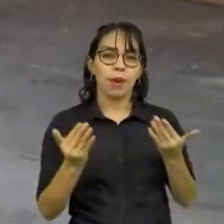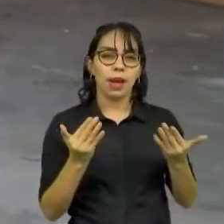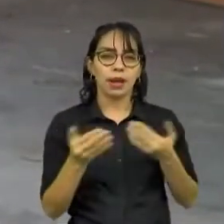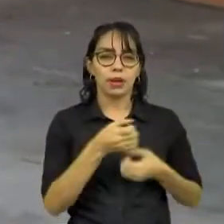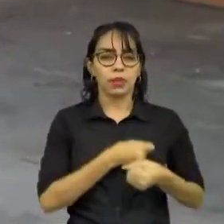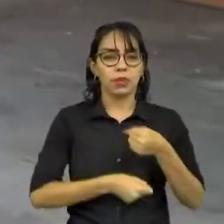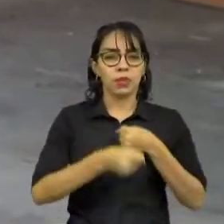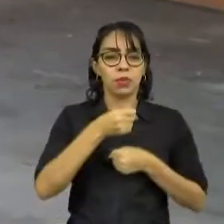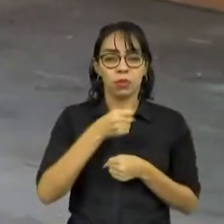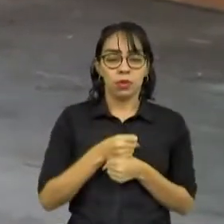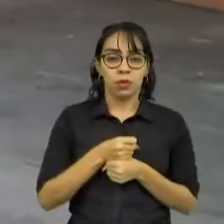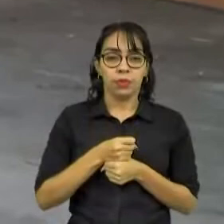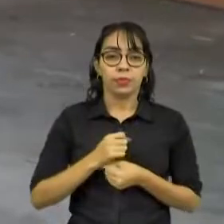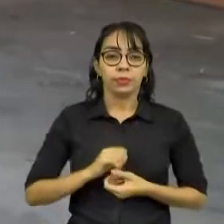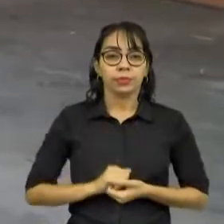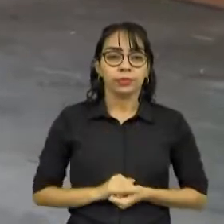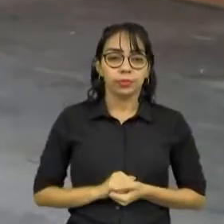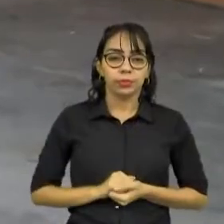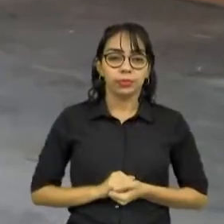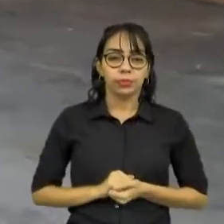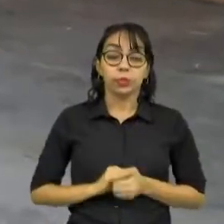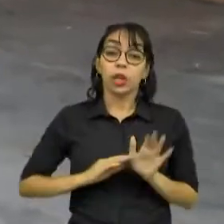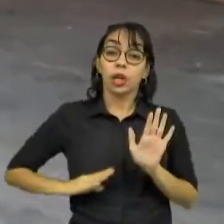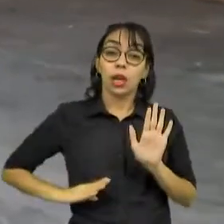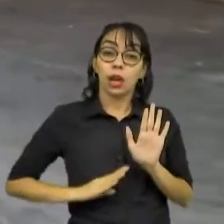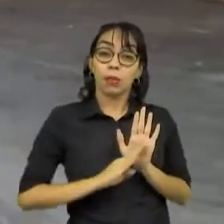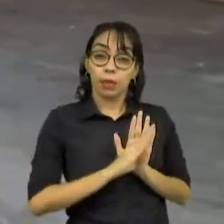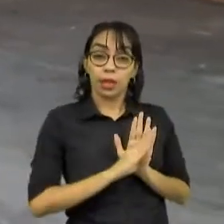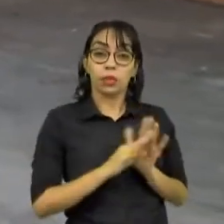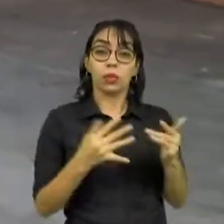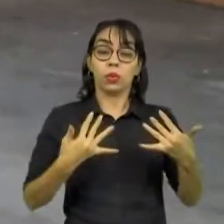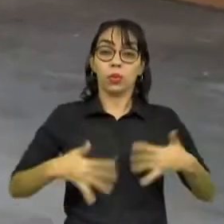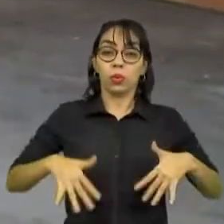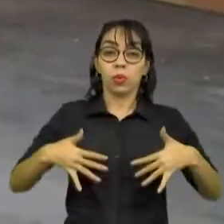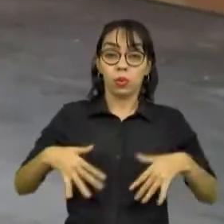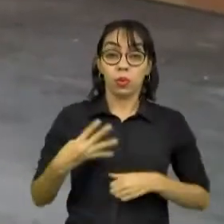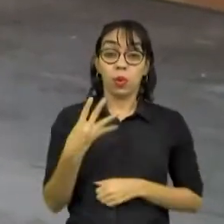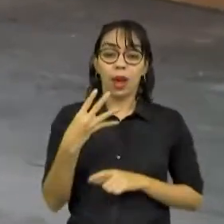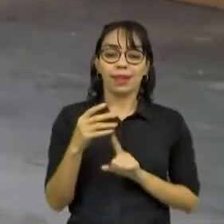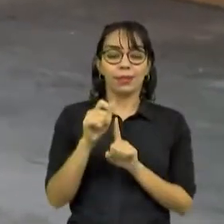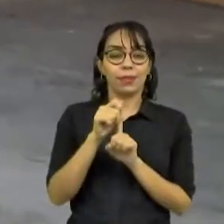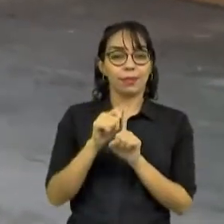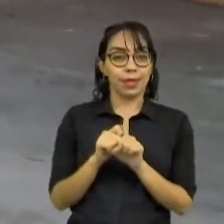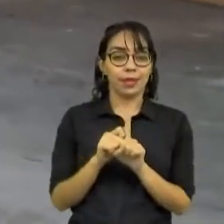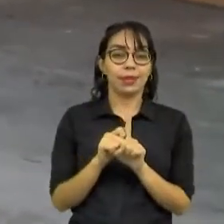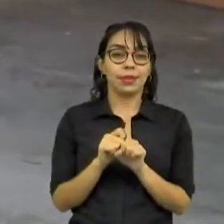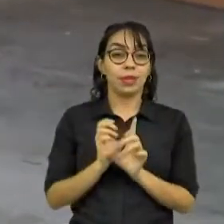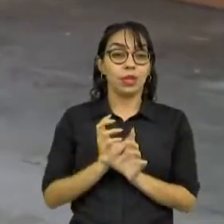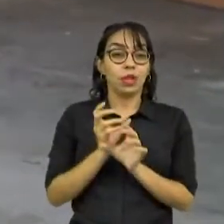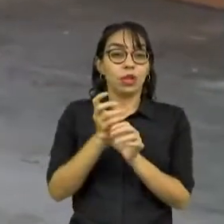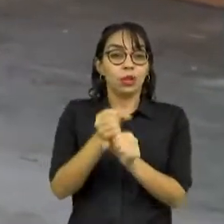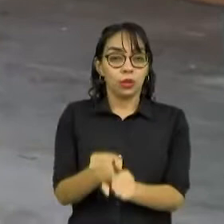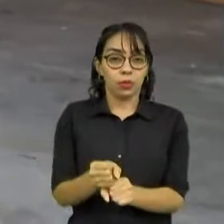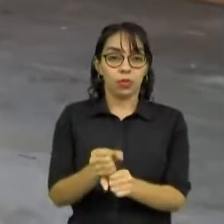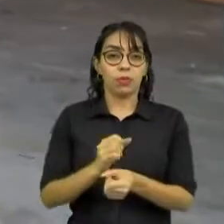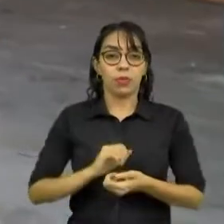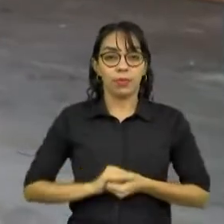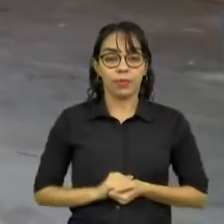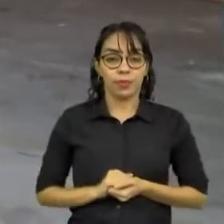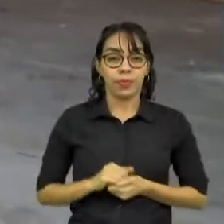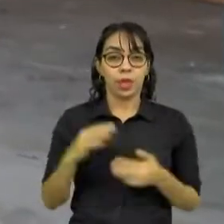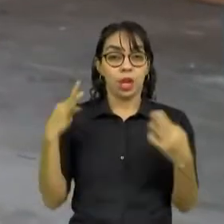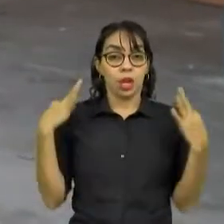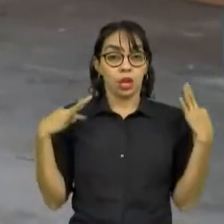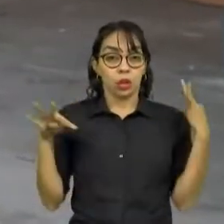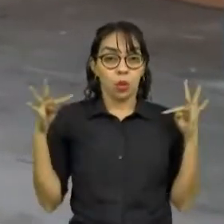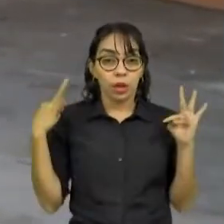23.482 passageiros, um aumento significativo em apenas 4 meses, embora a quantidade de turista de fora que visita